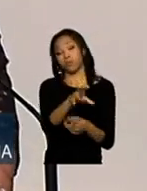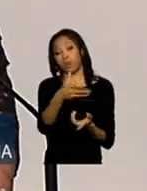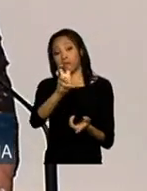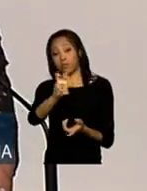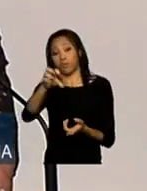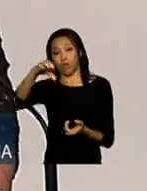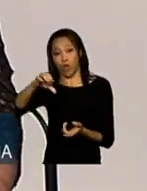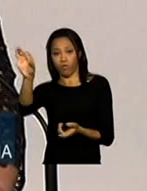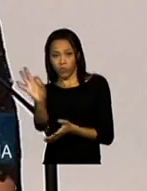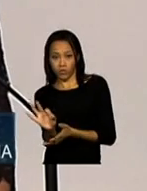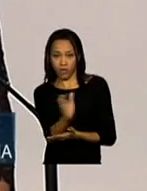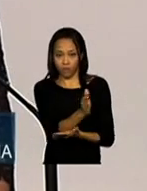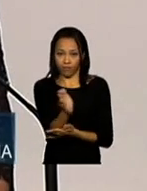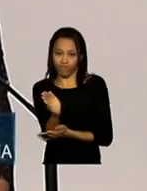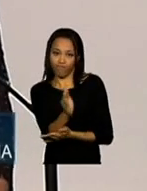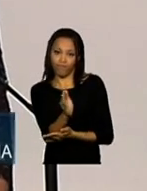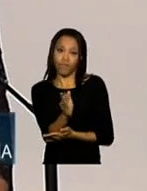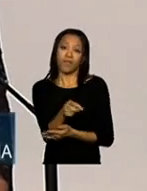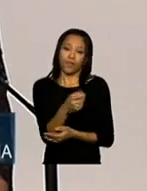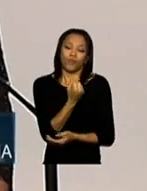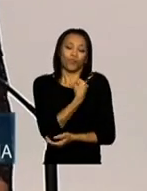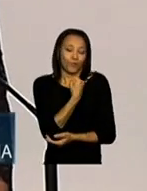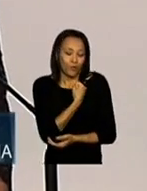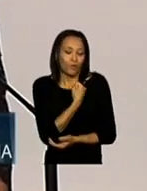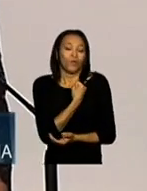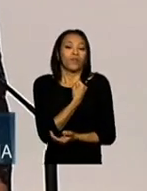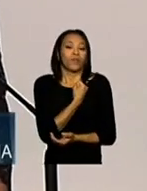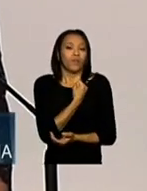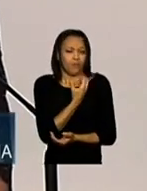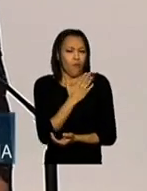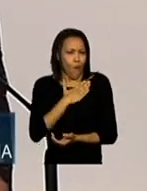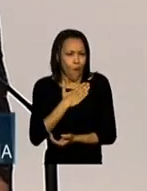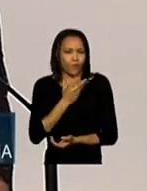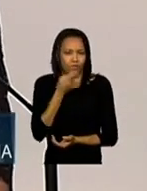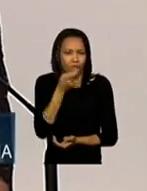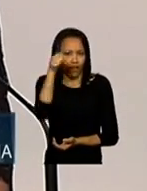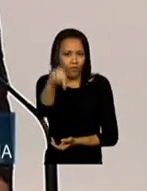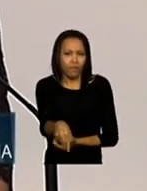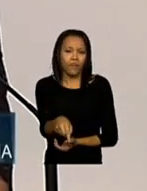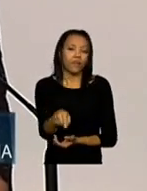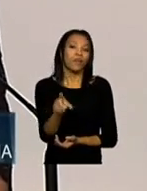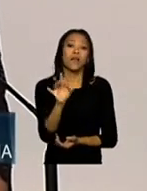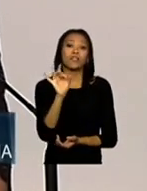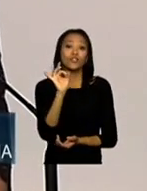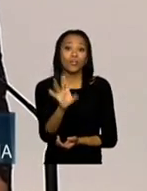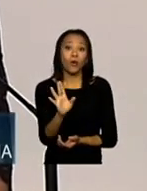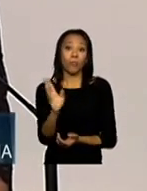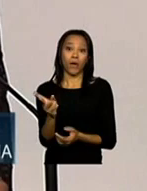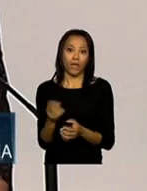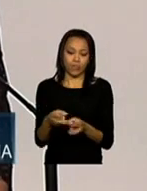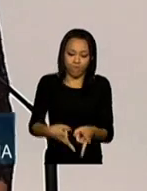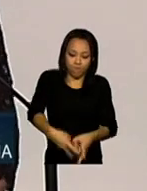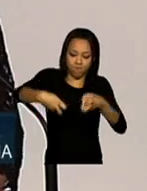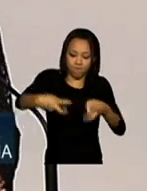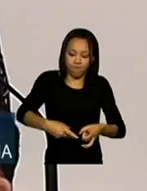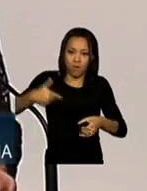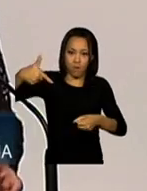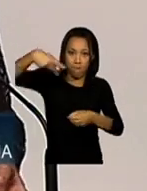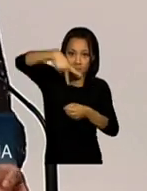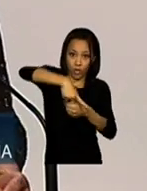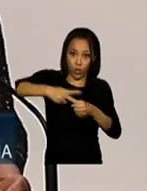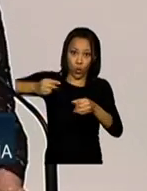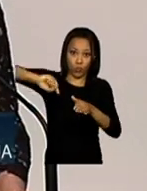59%. Um número que gosto muito de destacar é que somente para explorar Libra serão